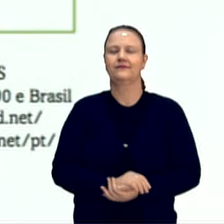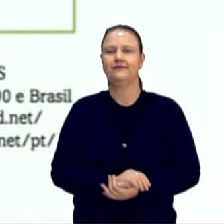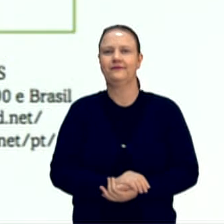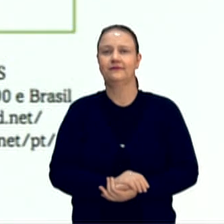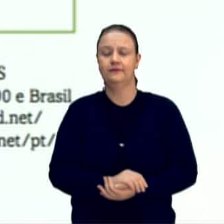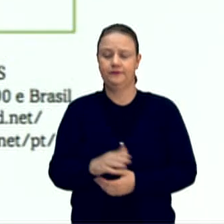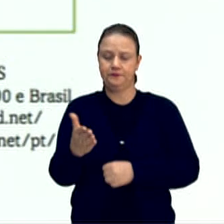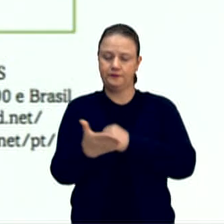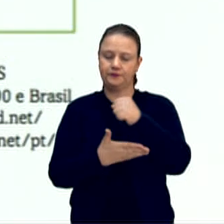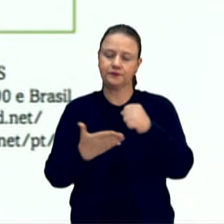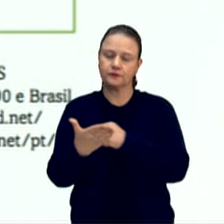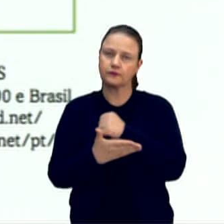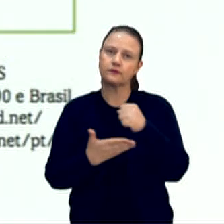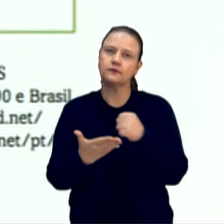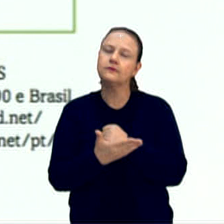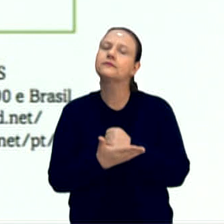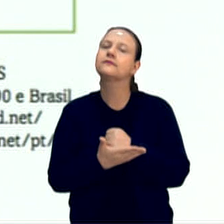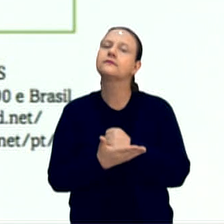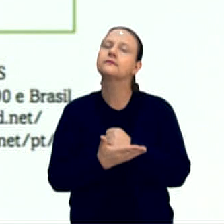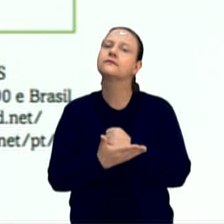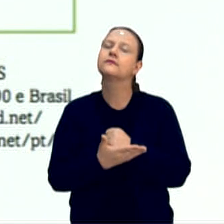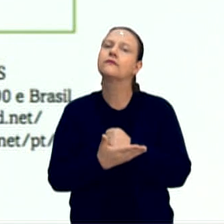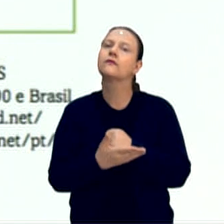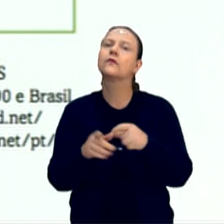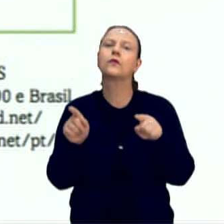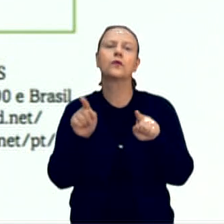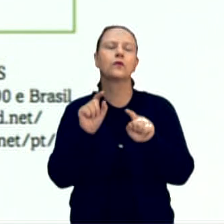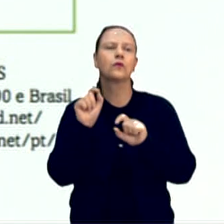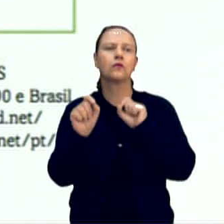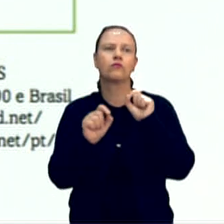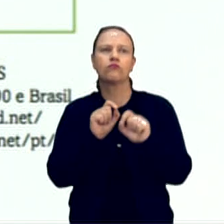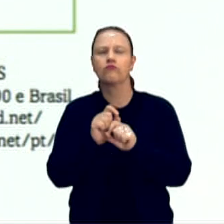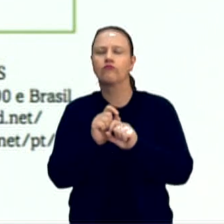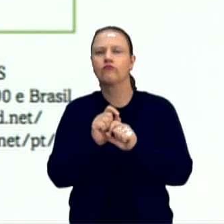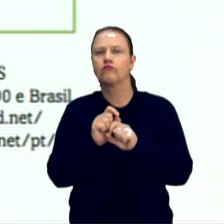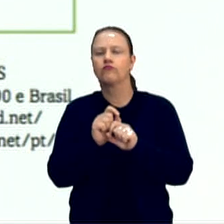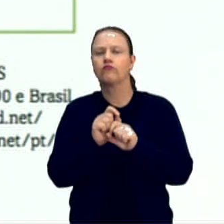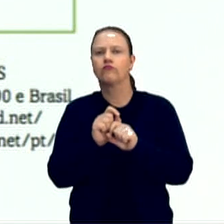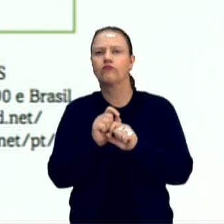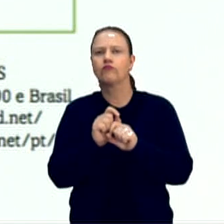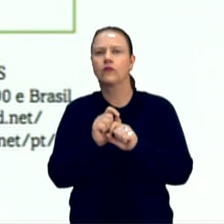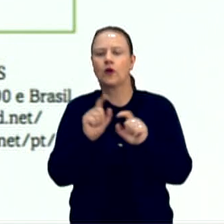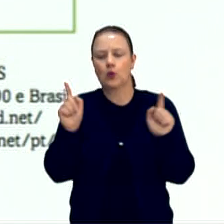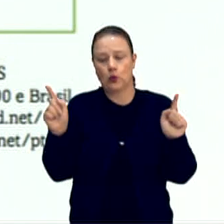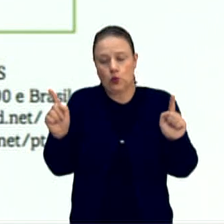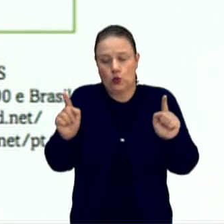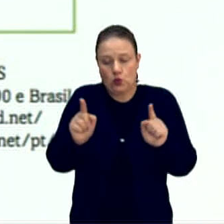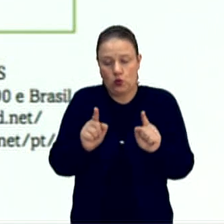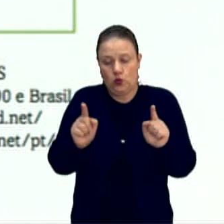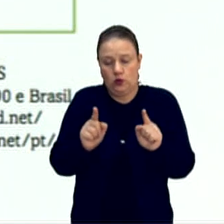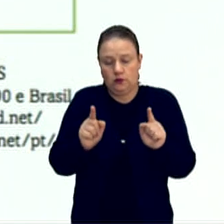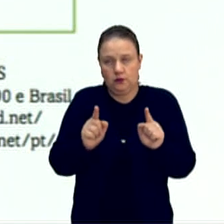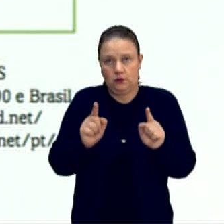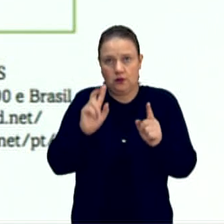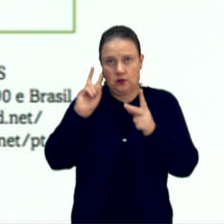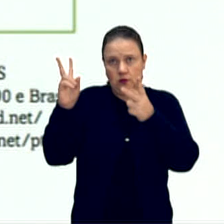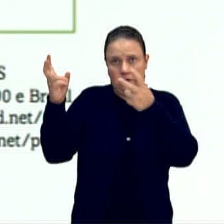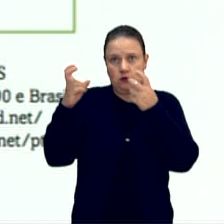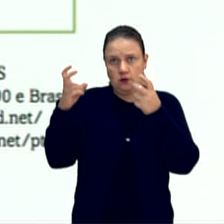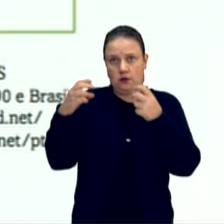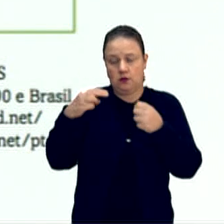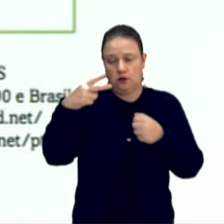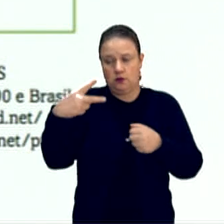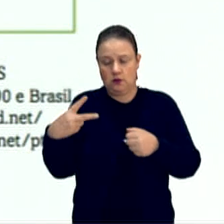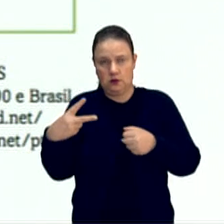Uma base dela é relativamente, vamos dizer assim, estreita. Ó. Veja que o gradiente 0 vai para 2,